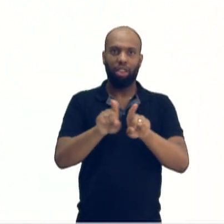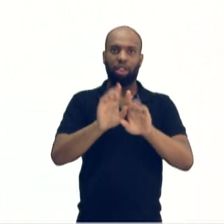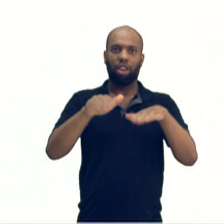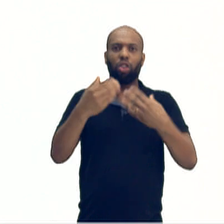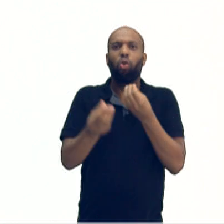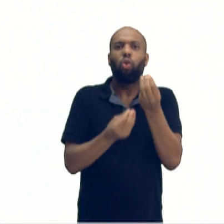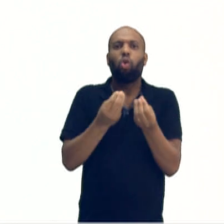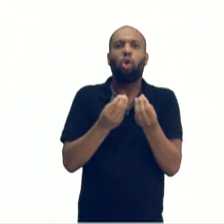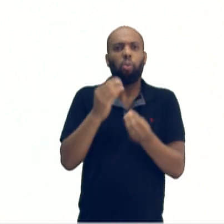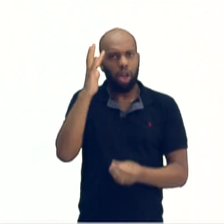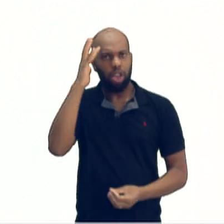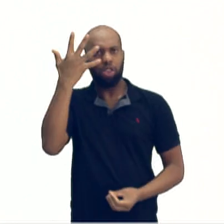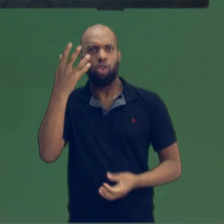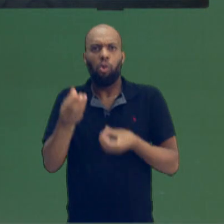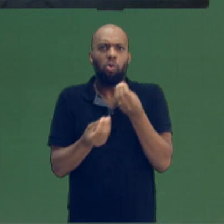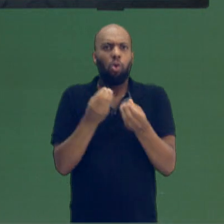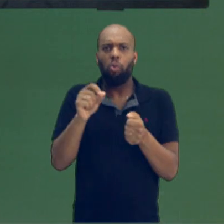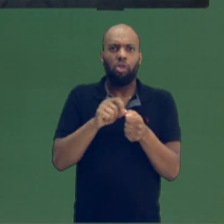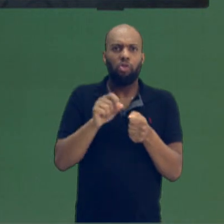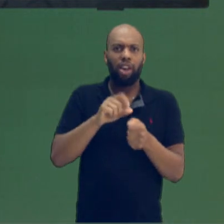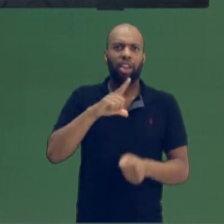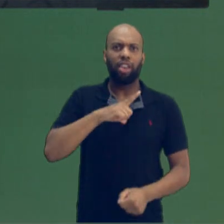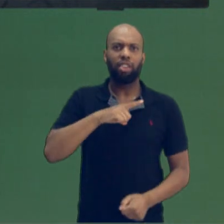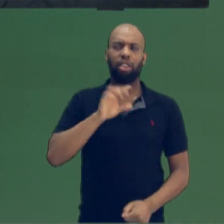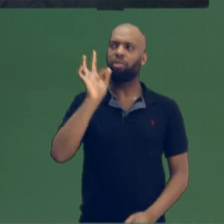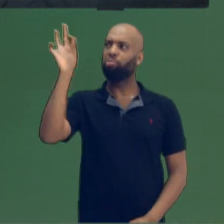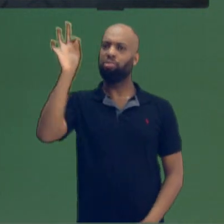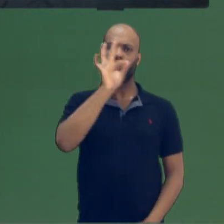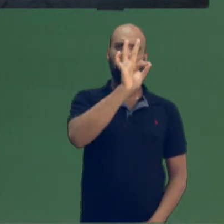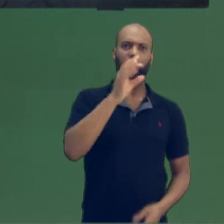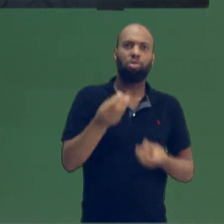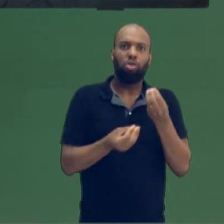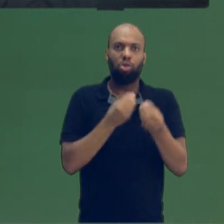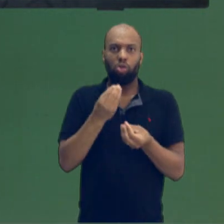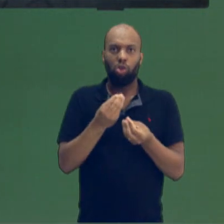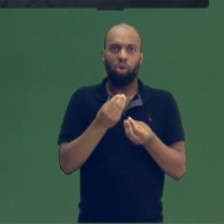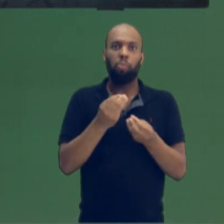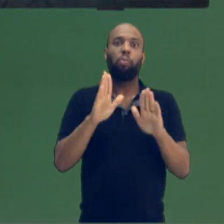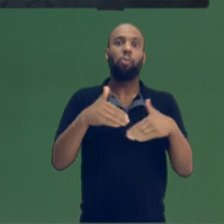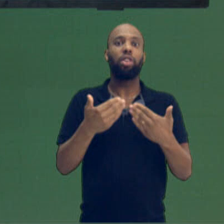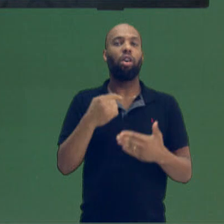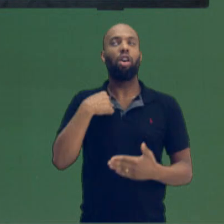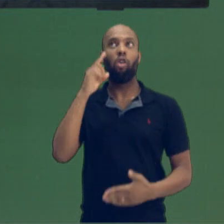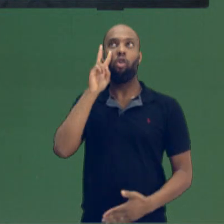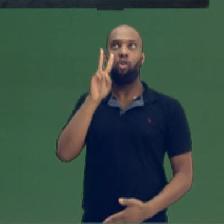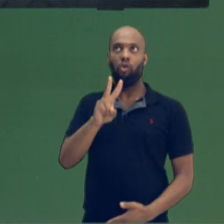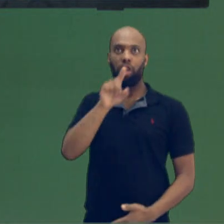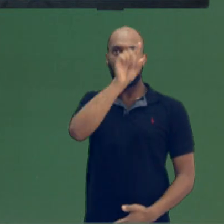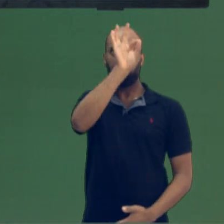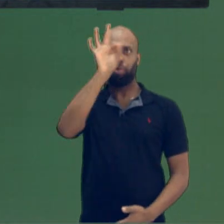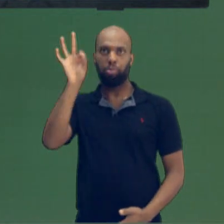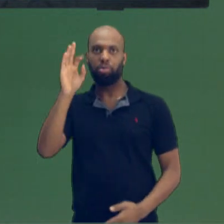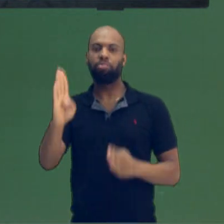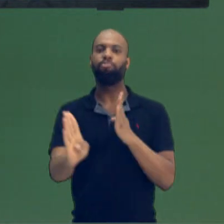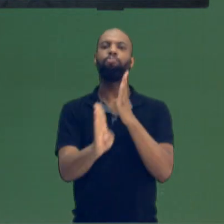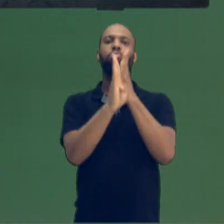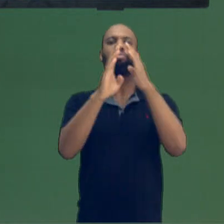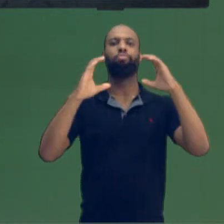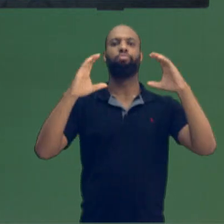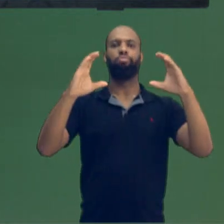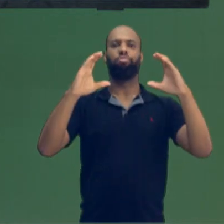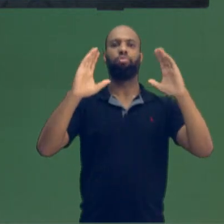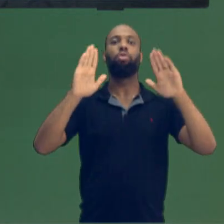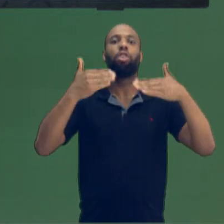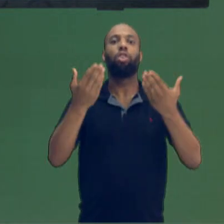dessa função quando a gente tiver 2 pontos? Então, esses pontos vão dar determinadas funções, perfeito? Então, como que a gente pode